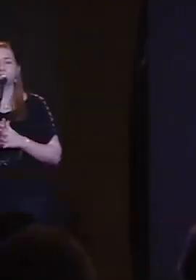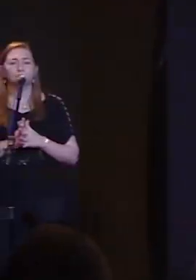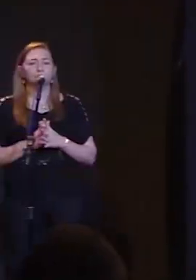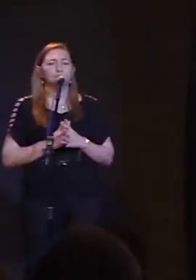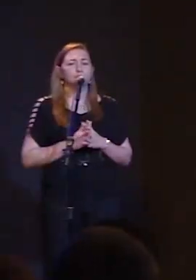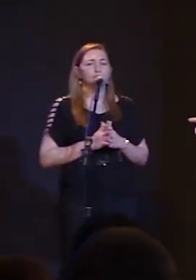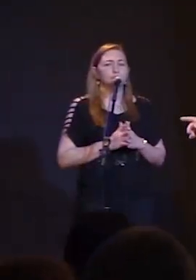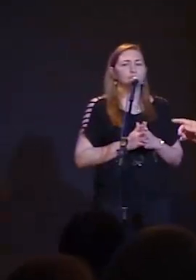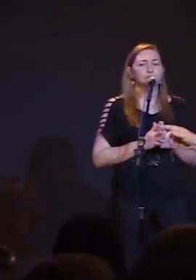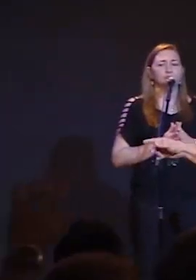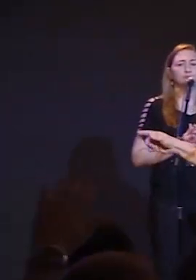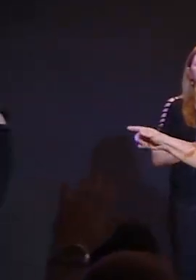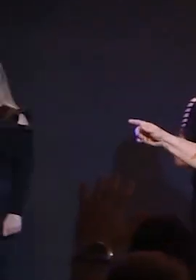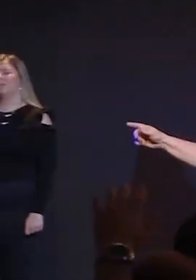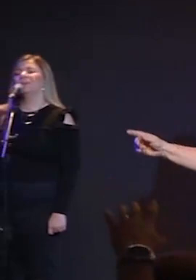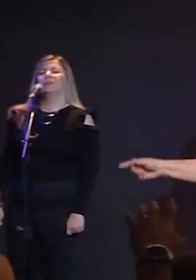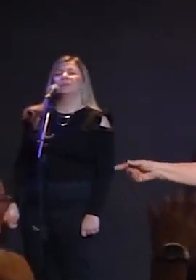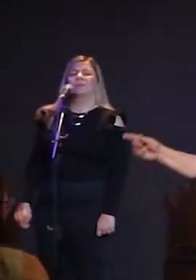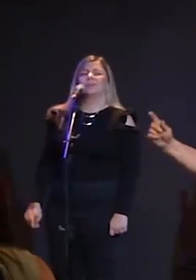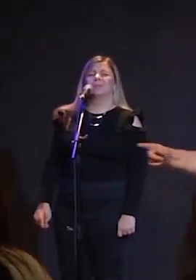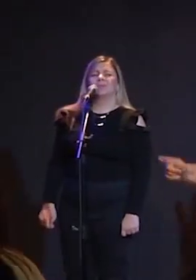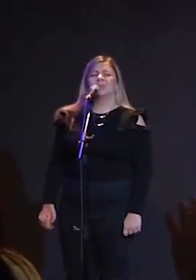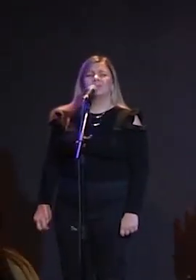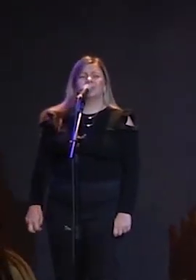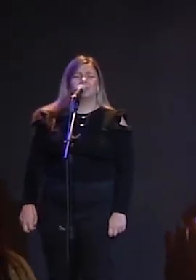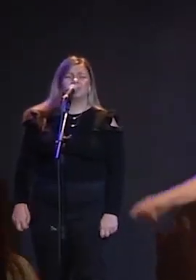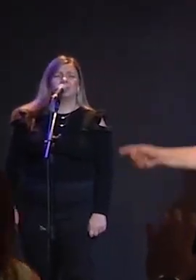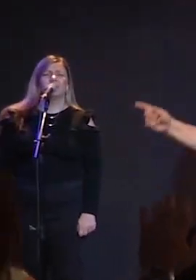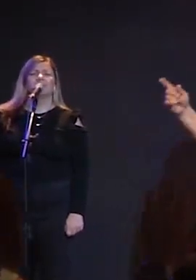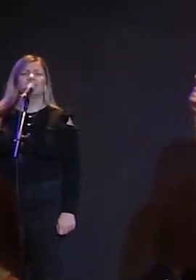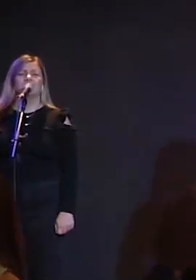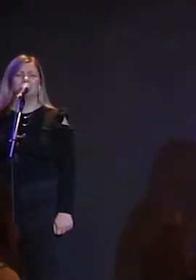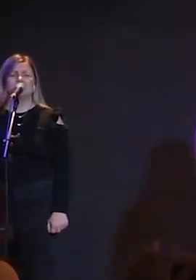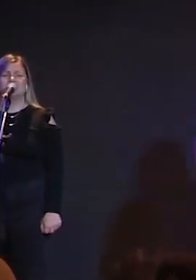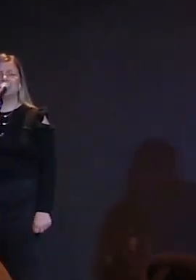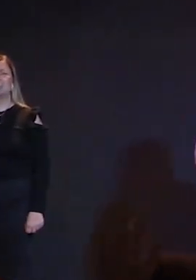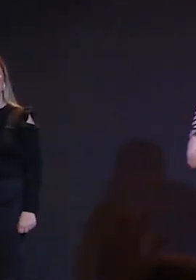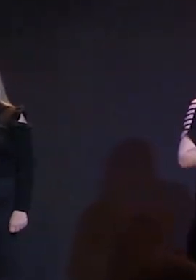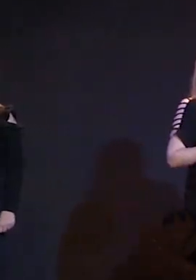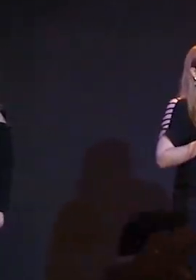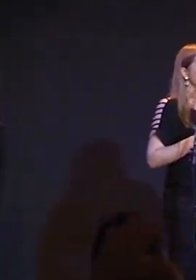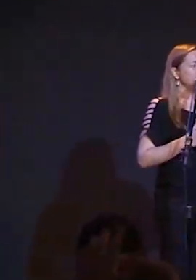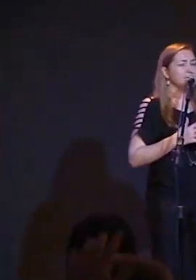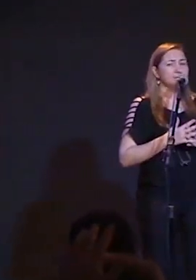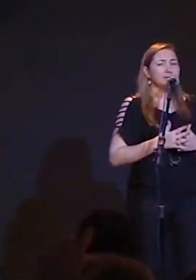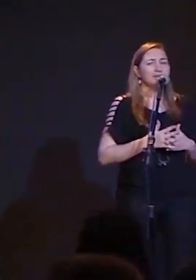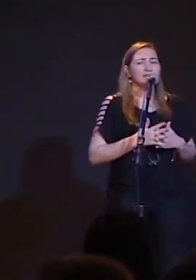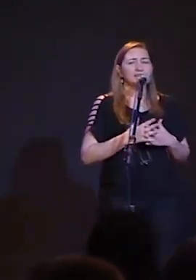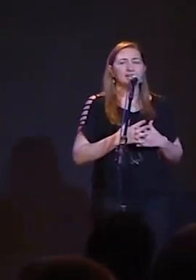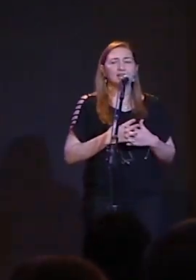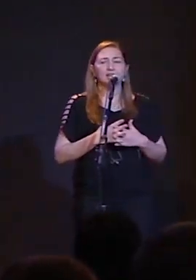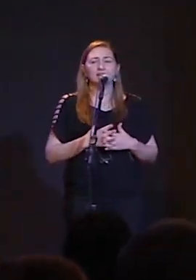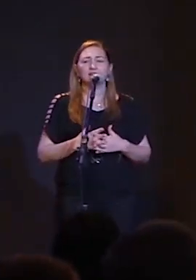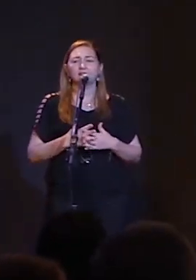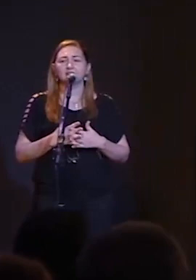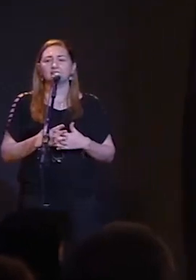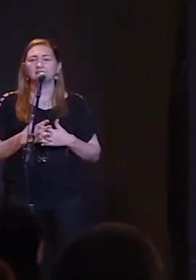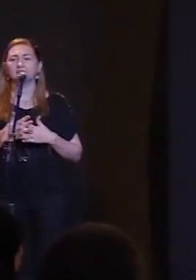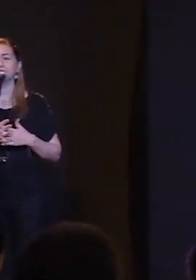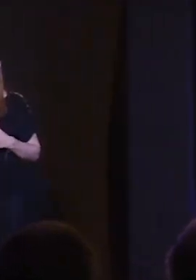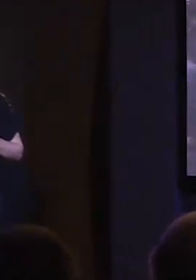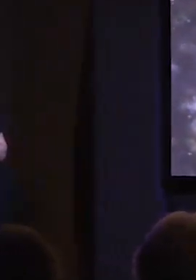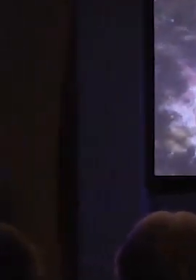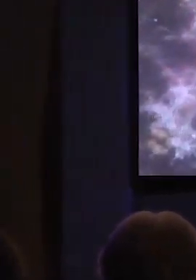transformada. Vai olhar as pessoas no política, são as outras. Vai olhar as indústrias, são outras indústrias. São outras